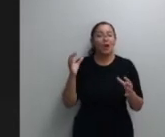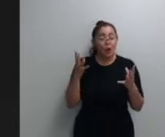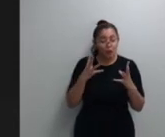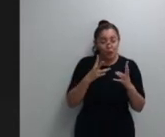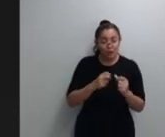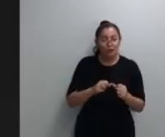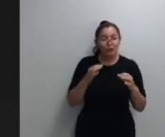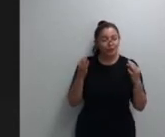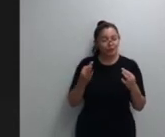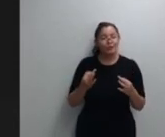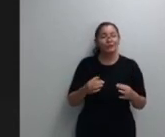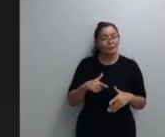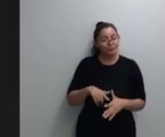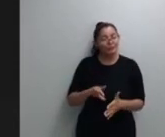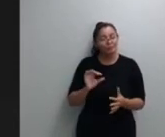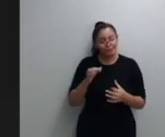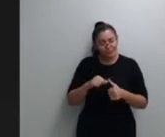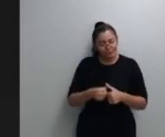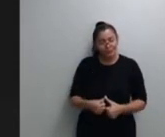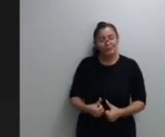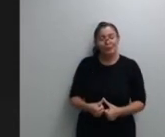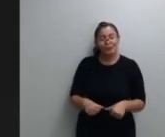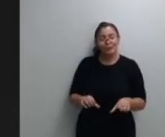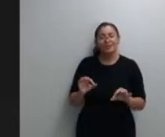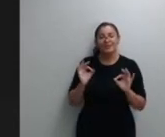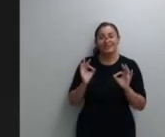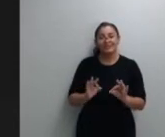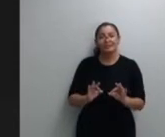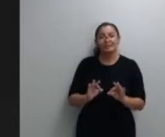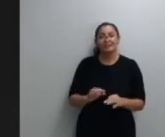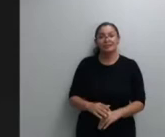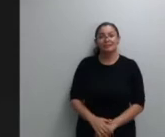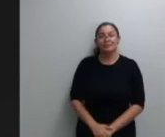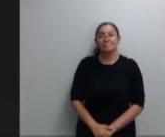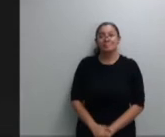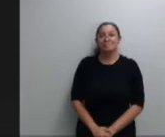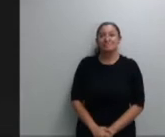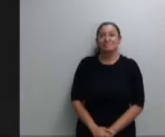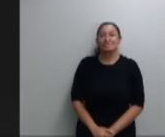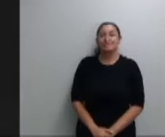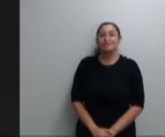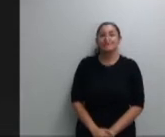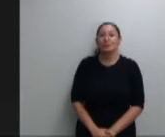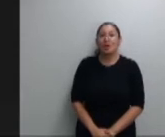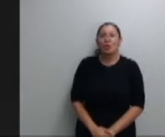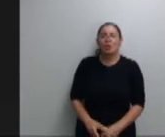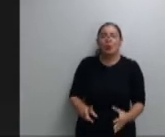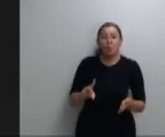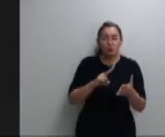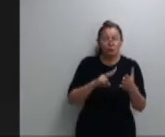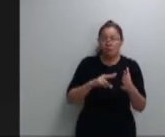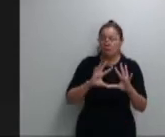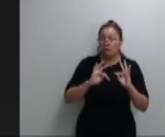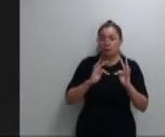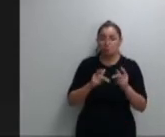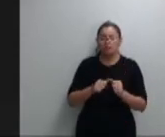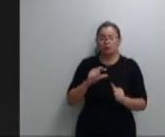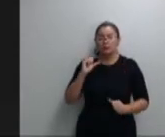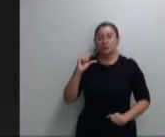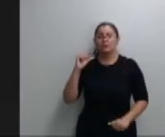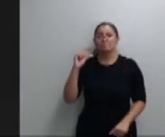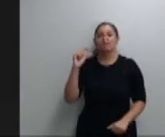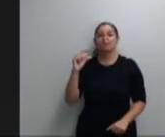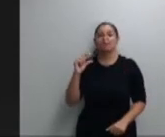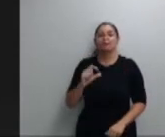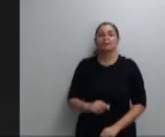prejuízo né então eu destaco aqui não vou fazer a leitura a leitura toda né mas eu destaco faço apenas